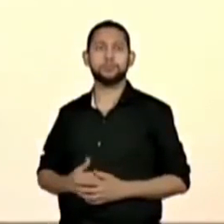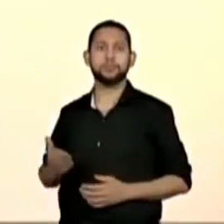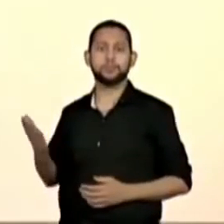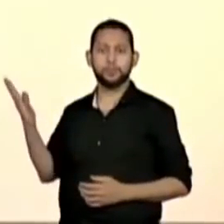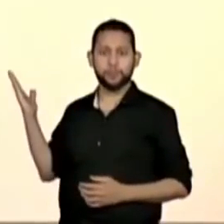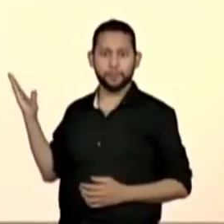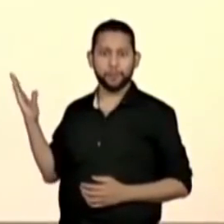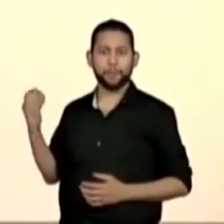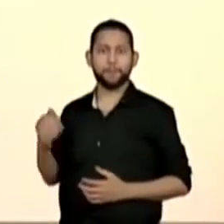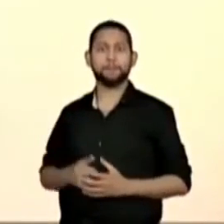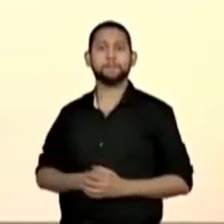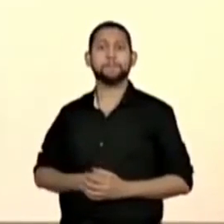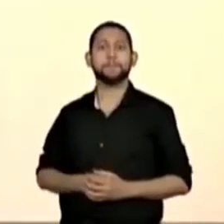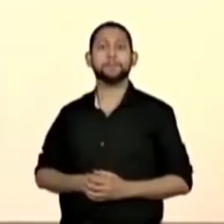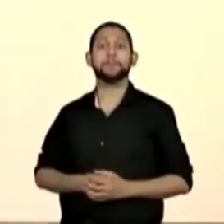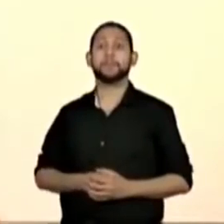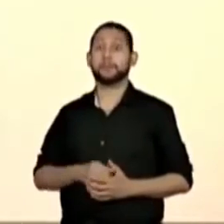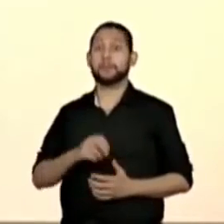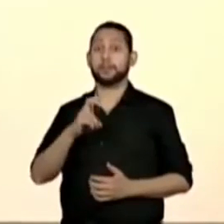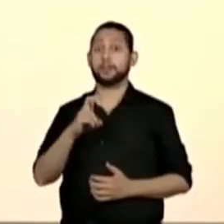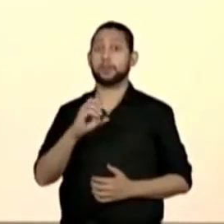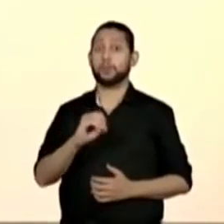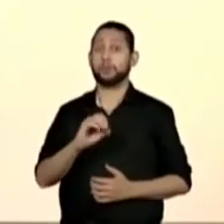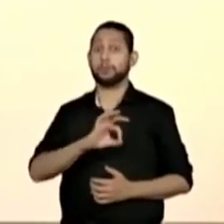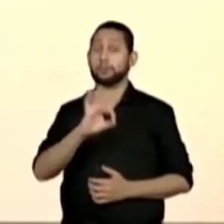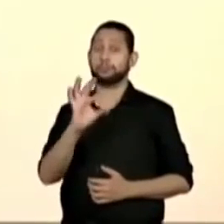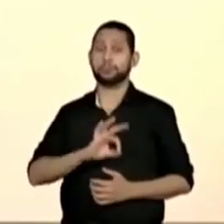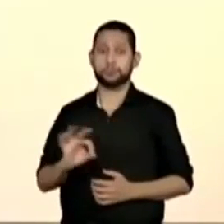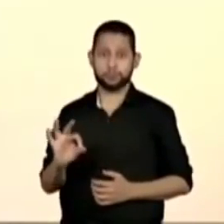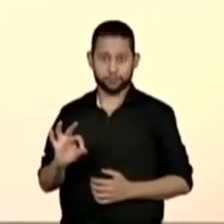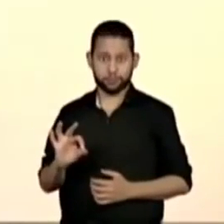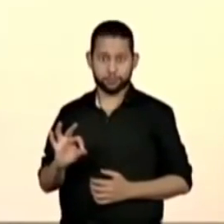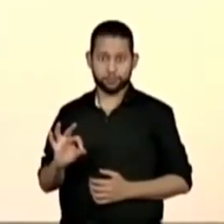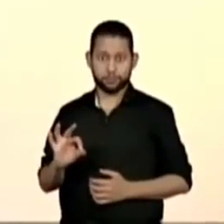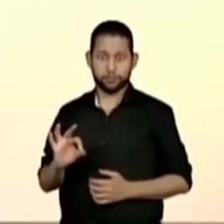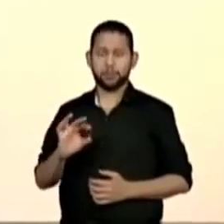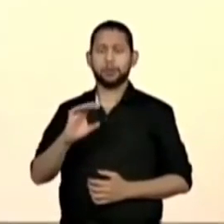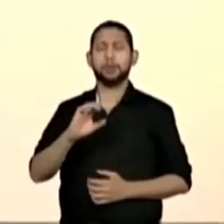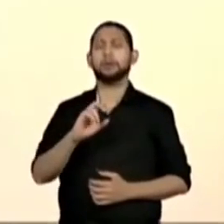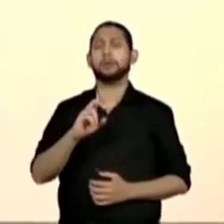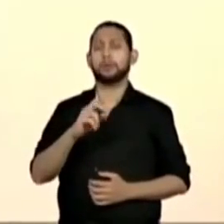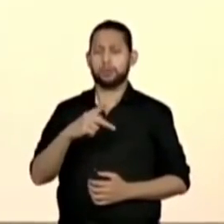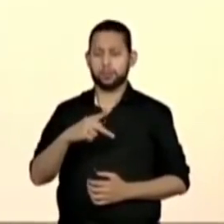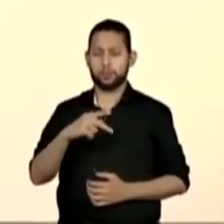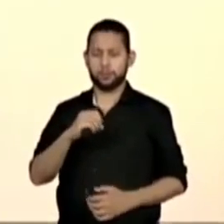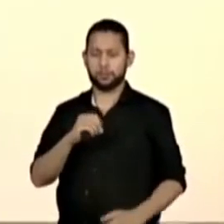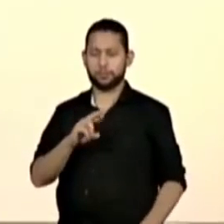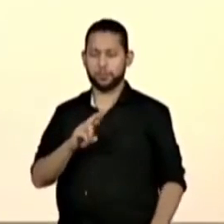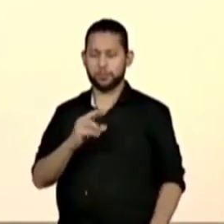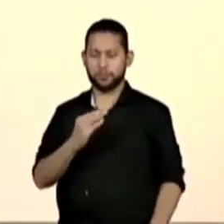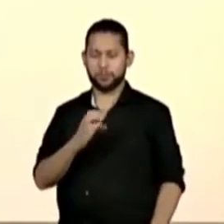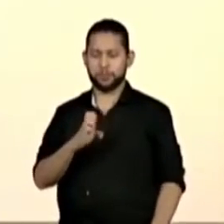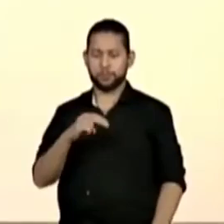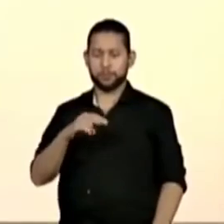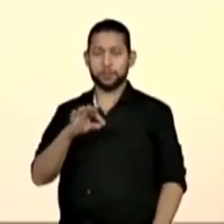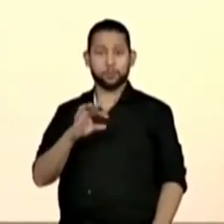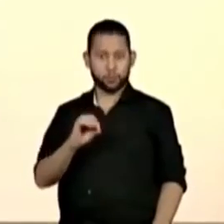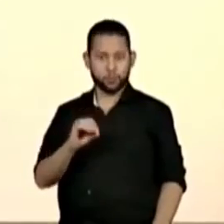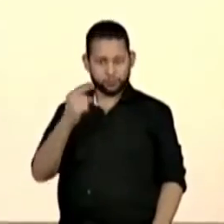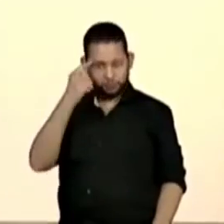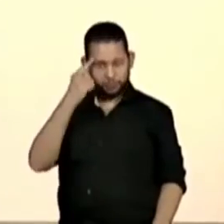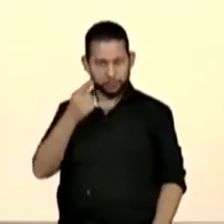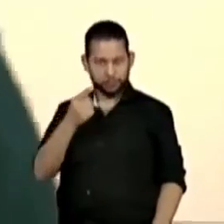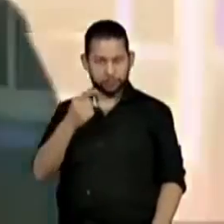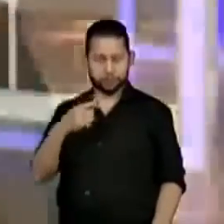120 e 50% por cento eu quero que vocês pensem nisso nesse